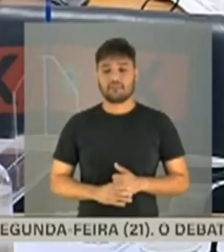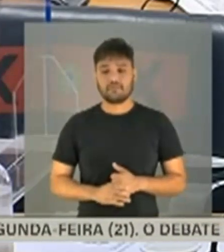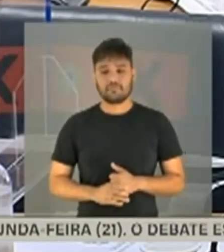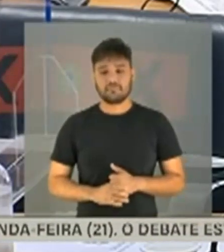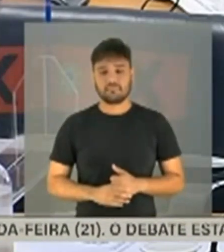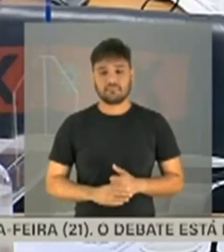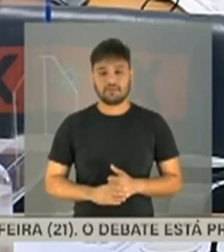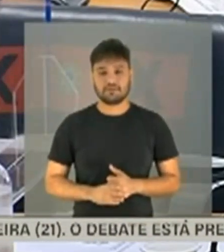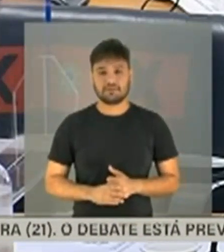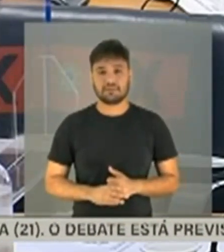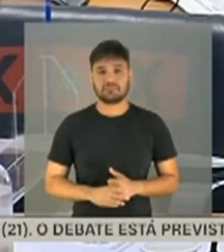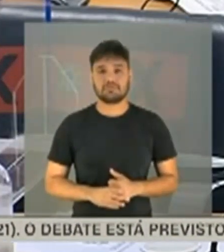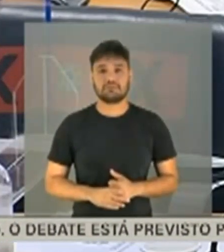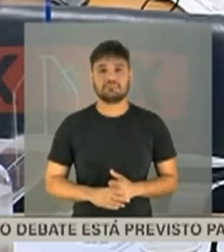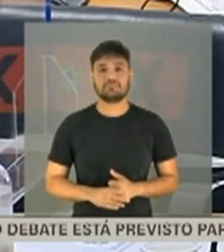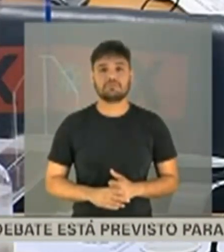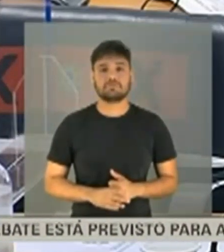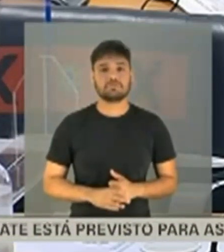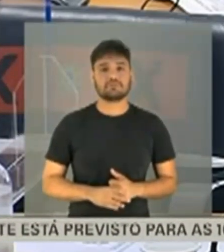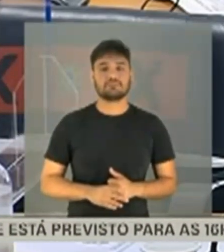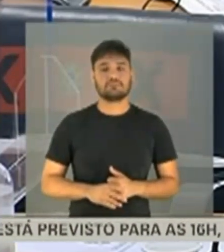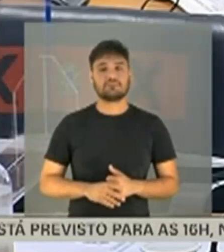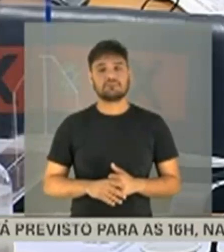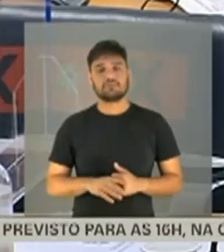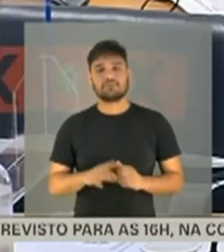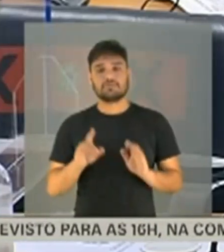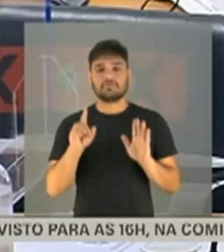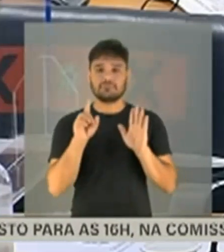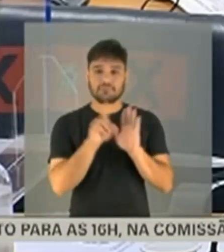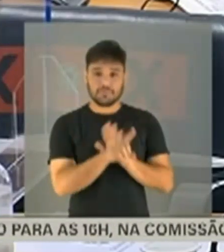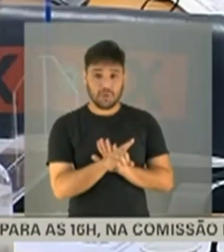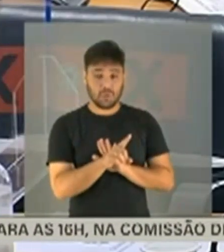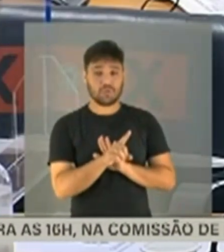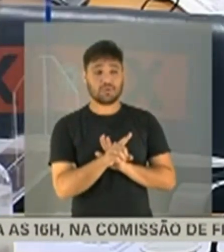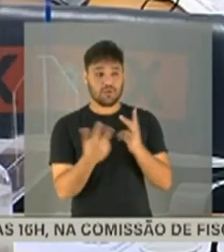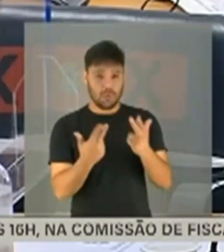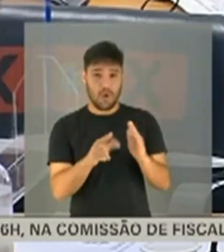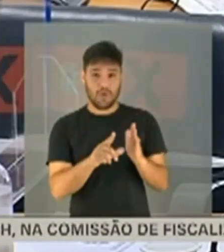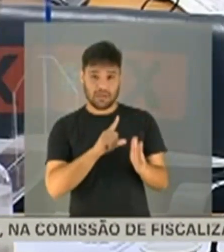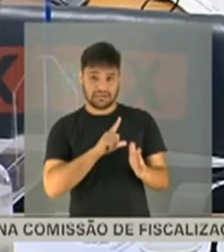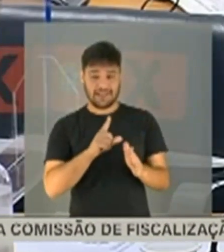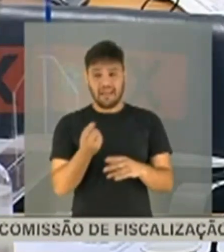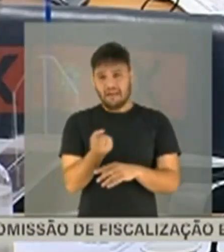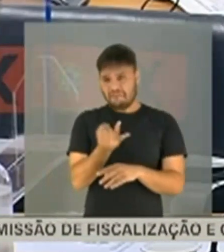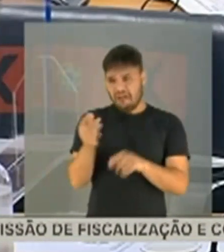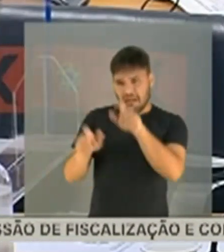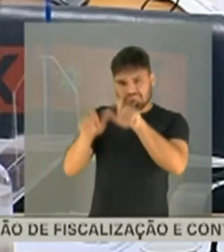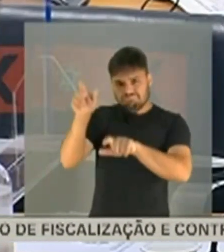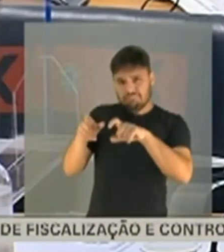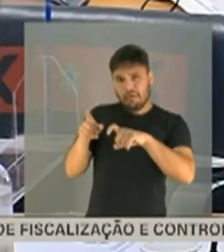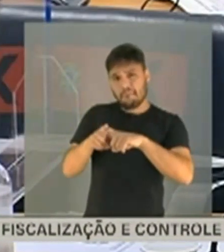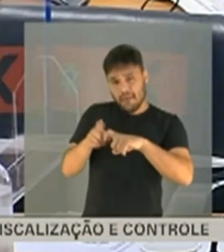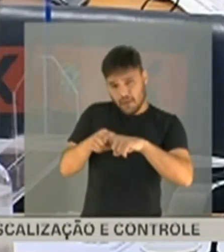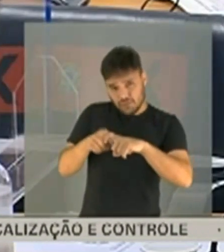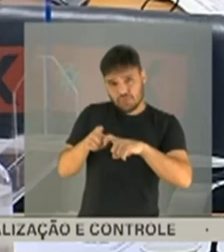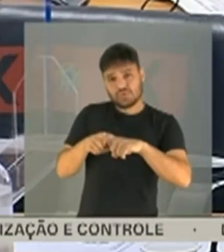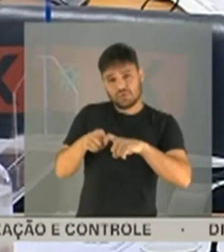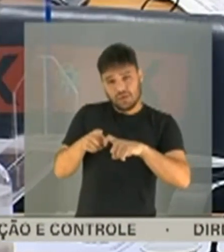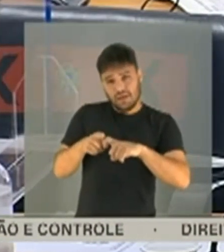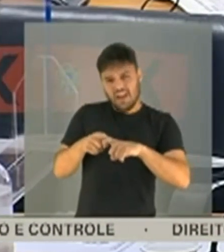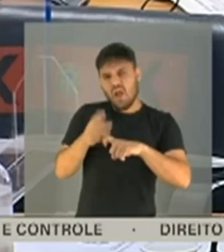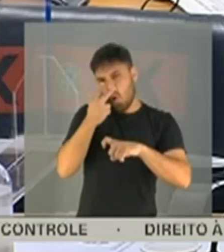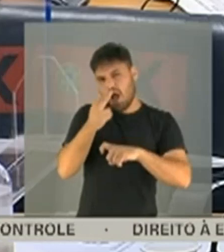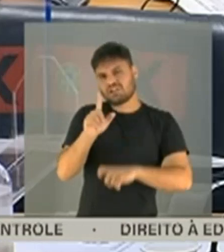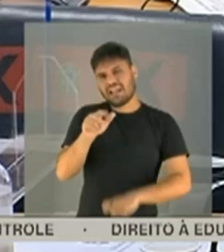América. Eu lhe pergunto, justamente sobre a pergunta anterior, esses milhares de médicos no Brasil, parece que são cerca